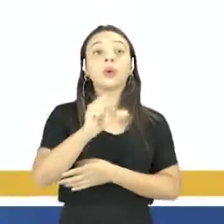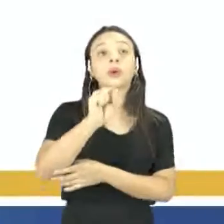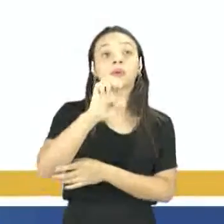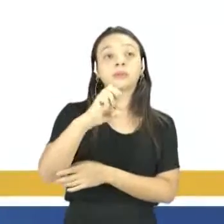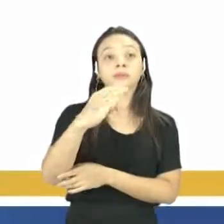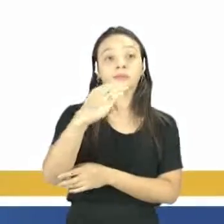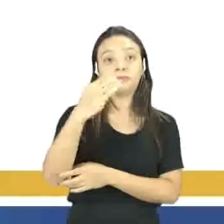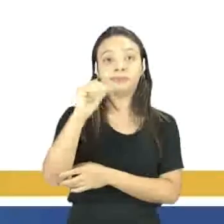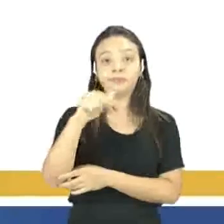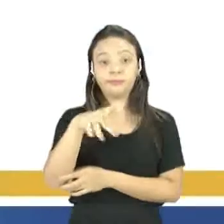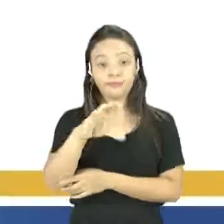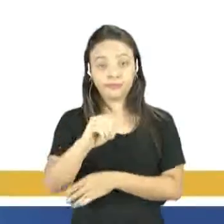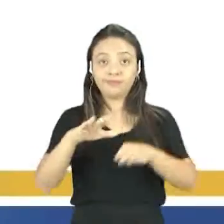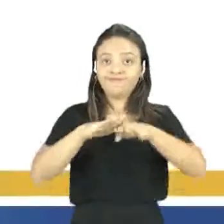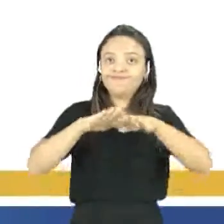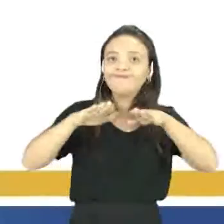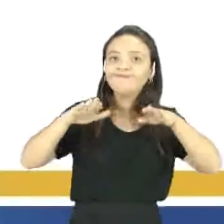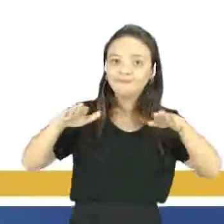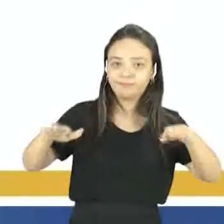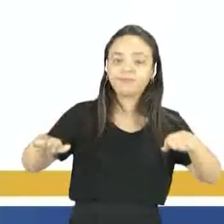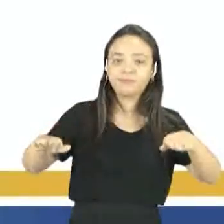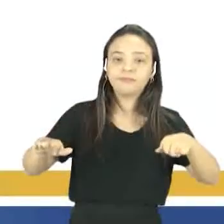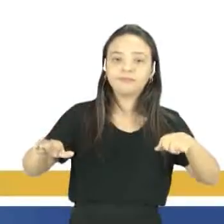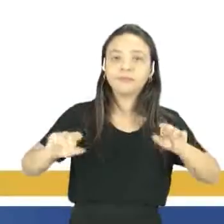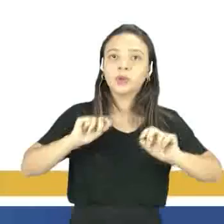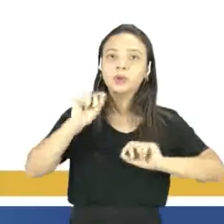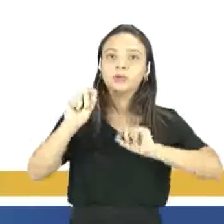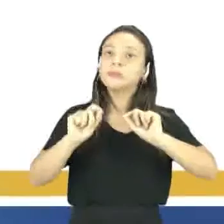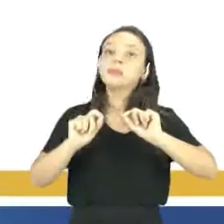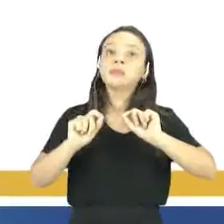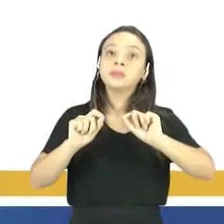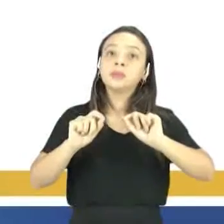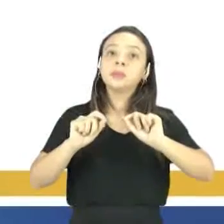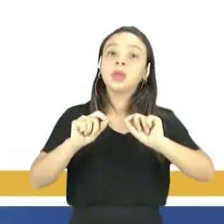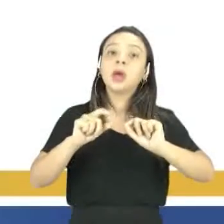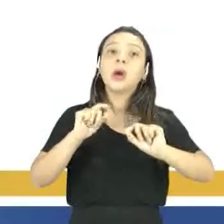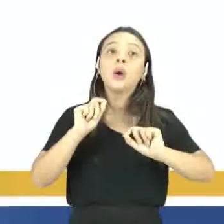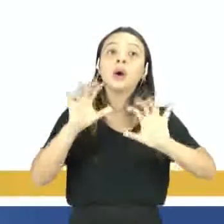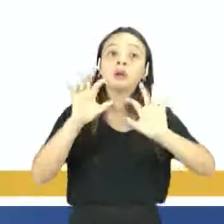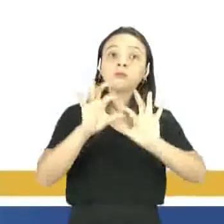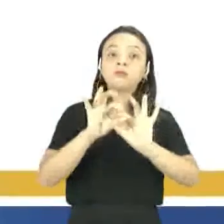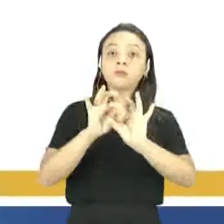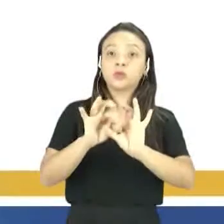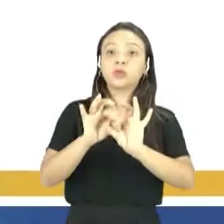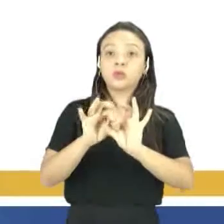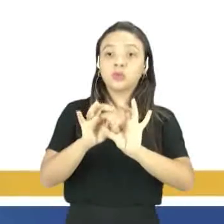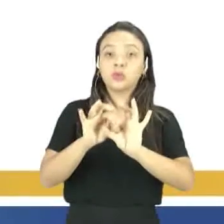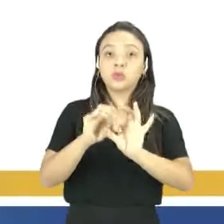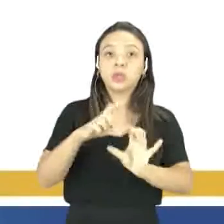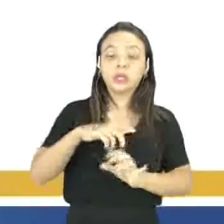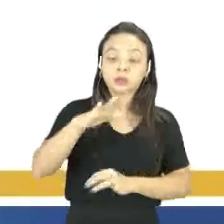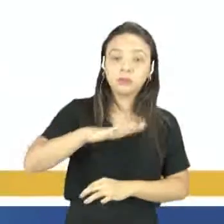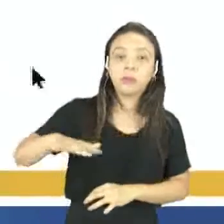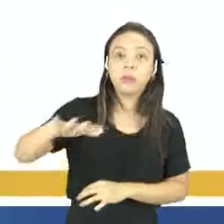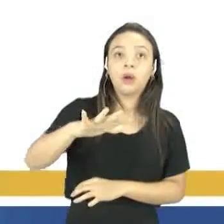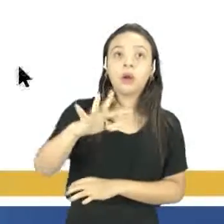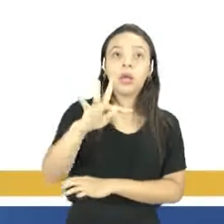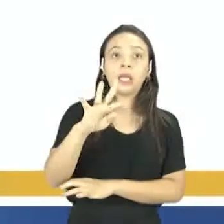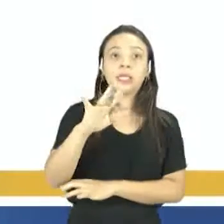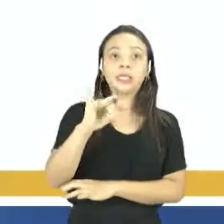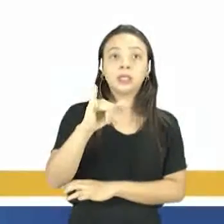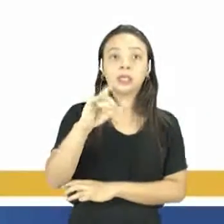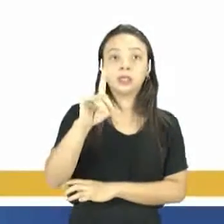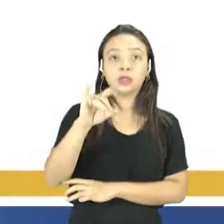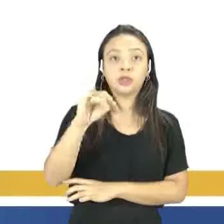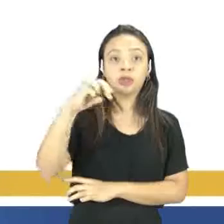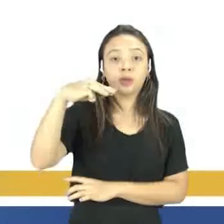A secção plana ou secção transversal é a intersecção de um corpo em espaço tridimensional, como um